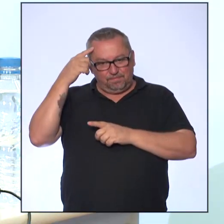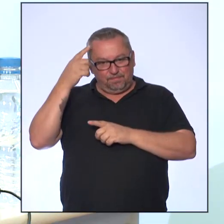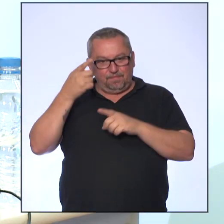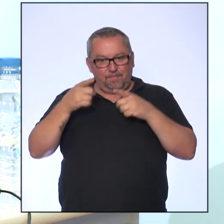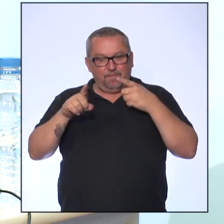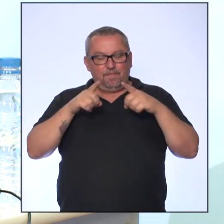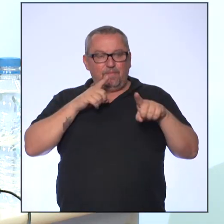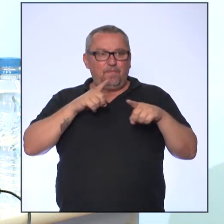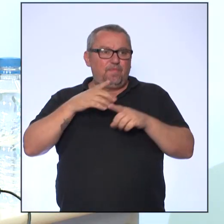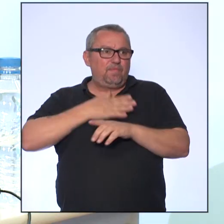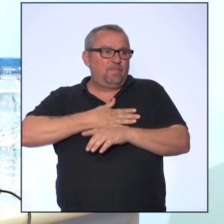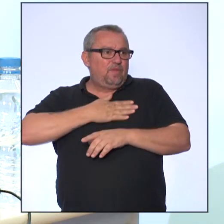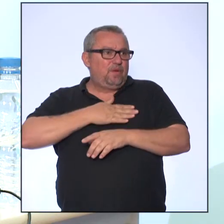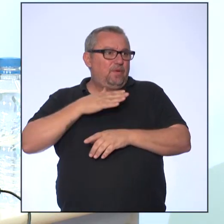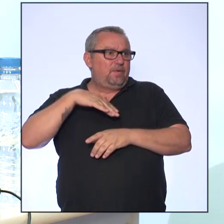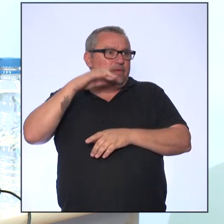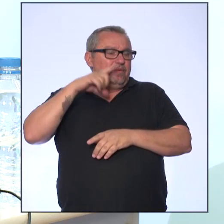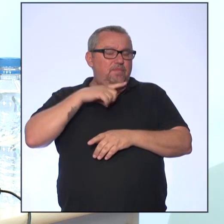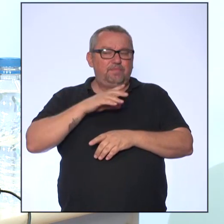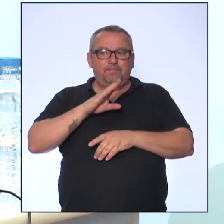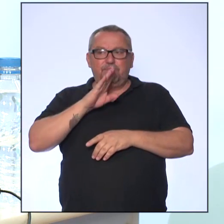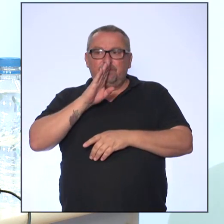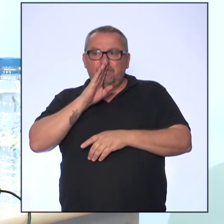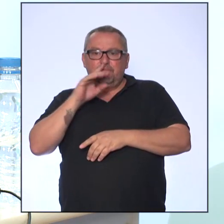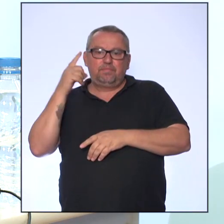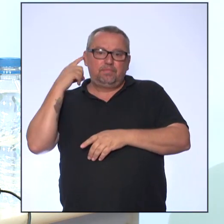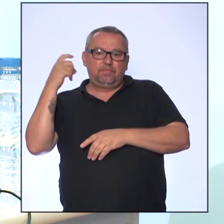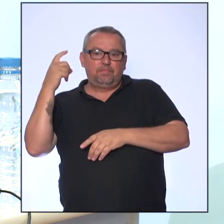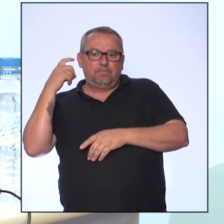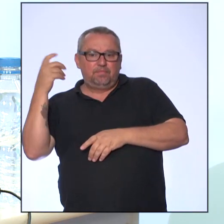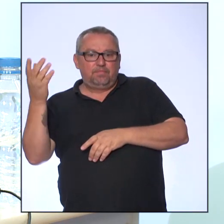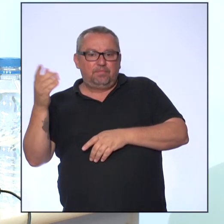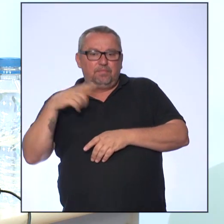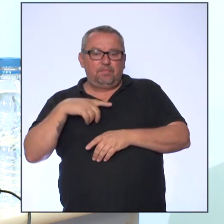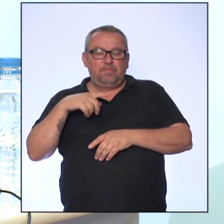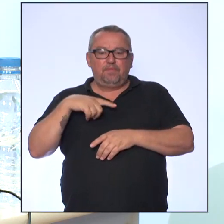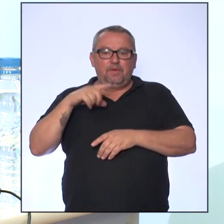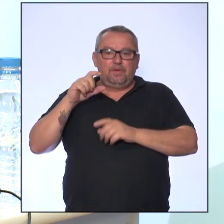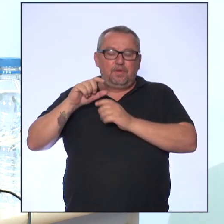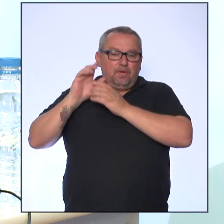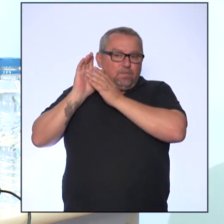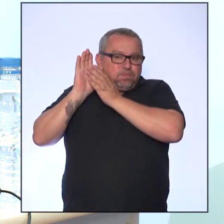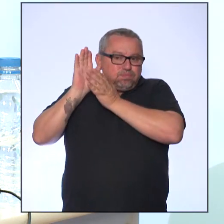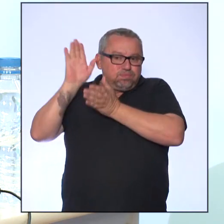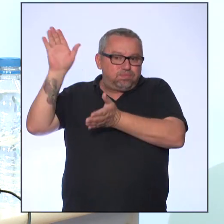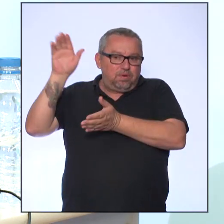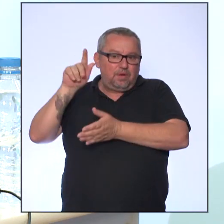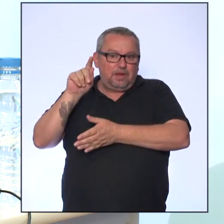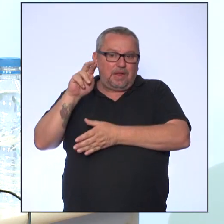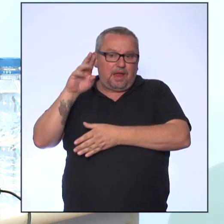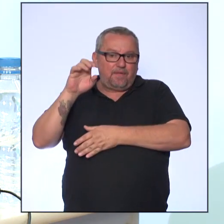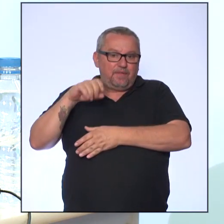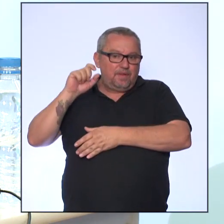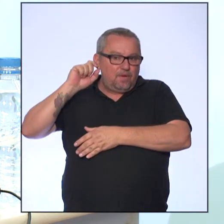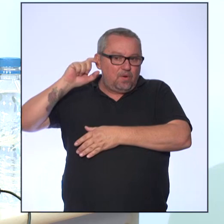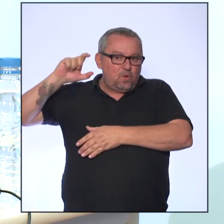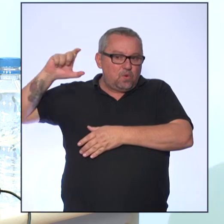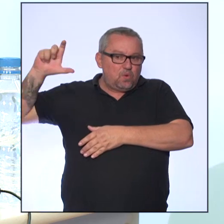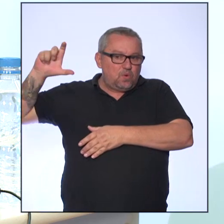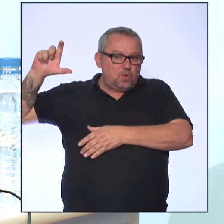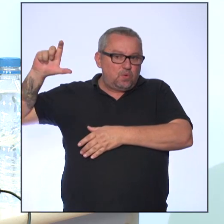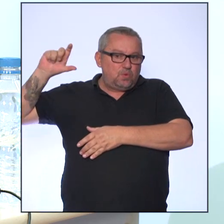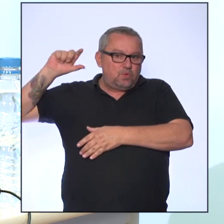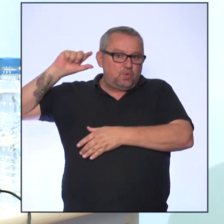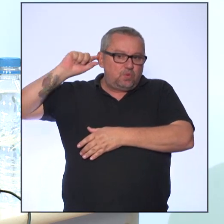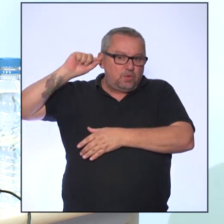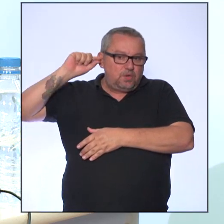música preferida, se tem som, se tem silêncio, se tem grave, agudo. Temos também a